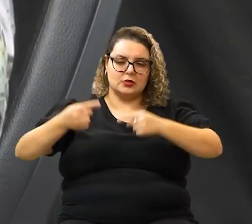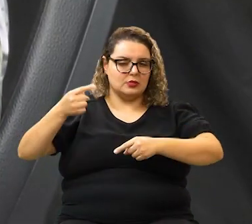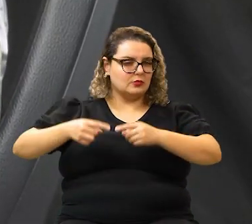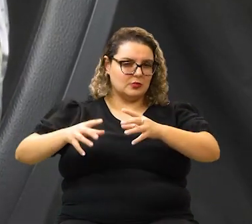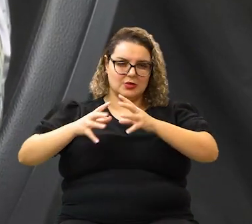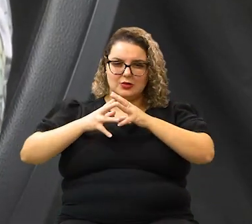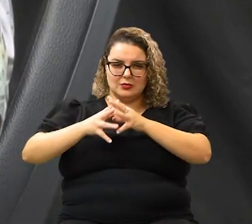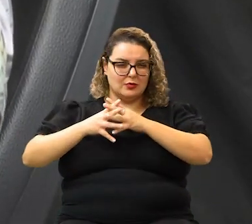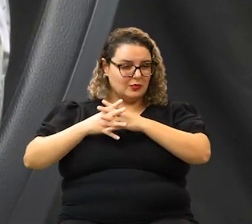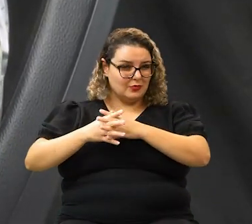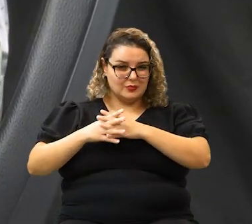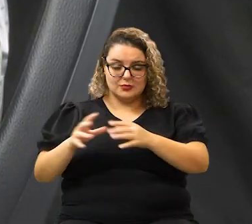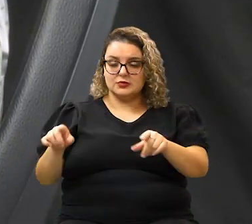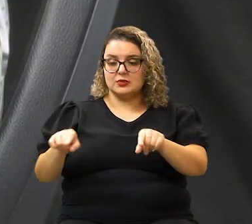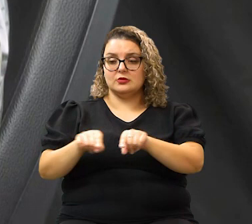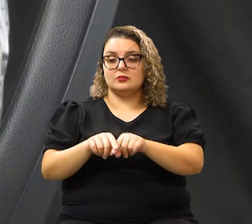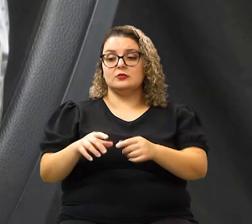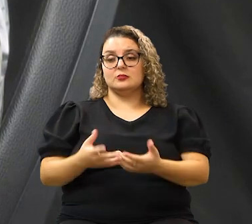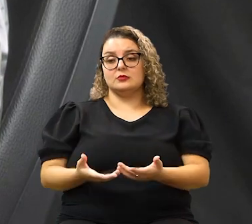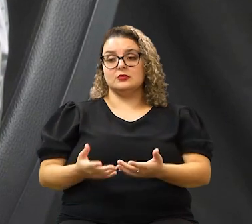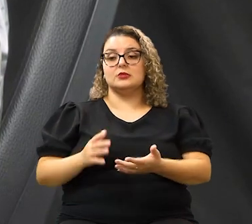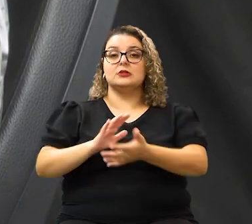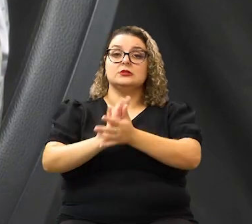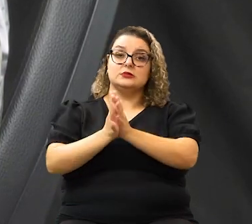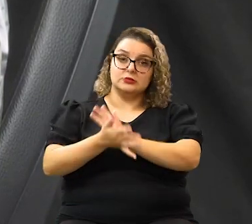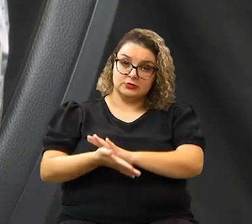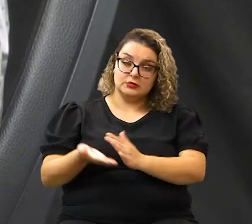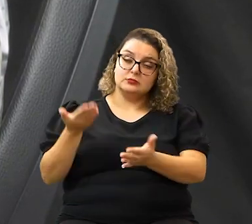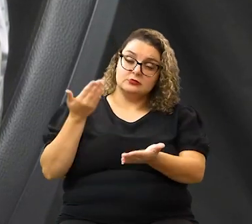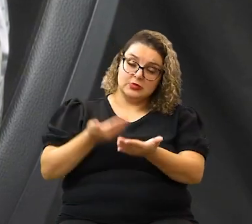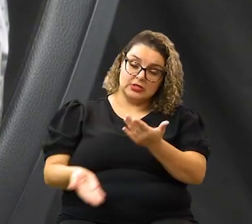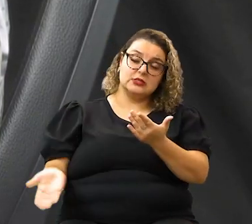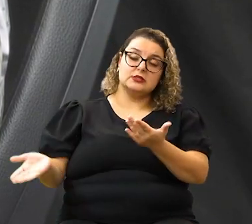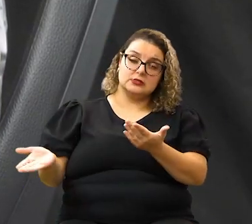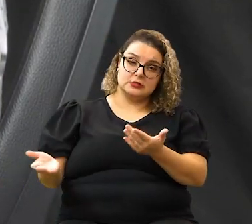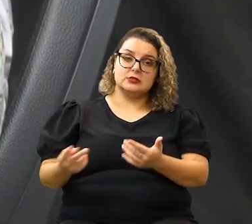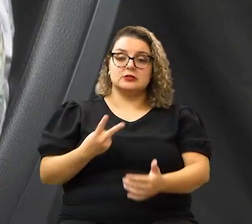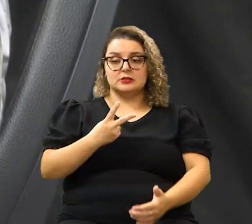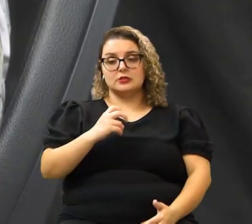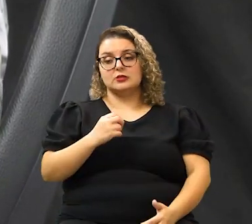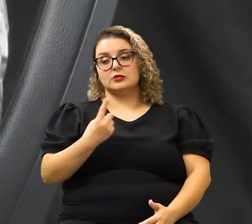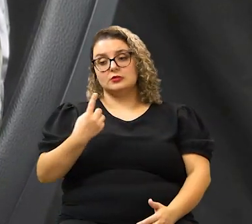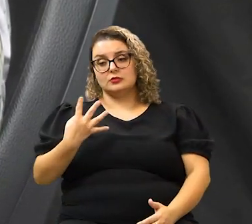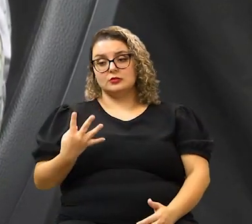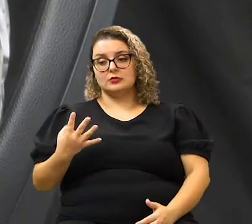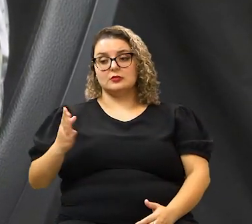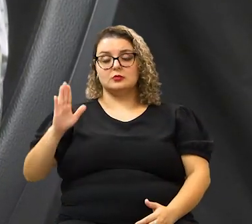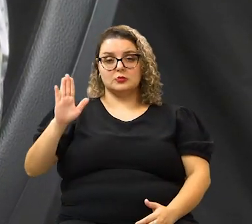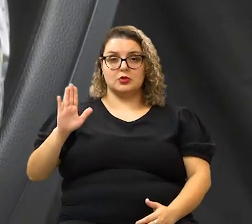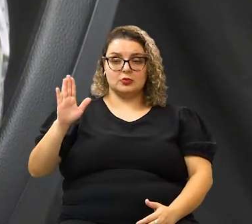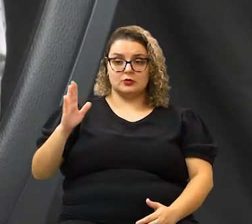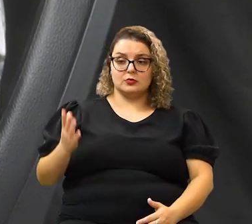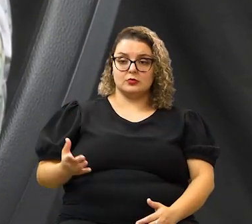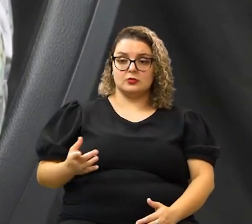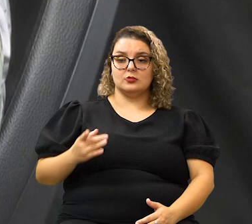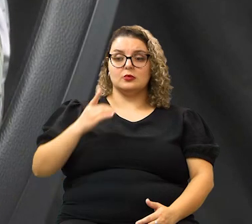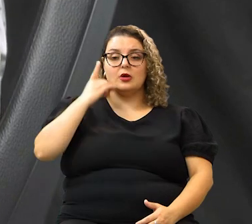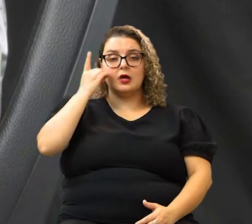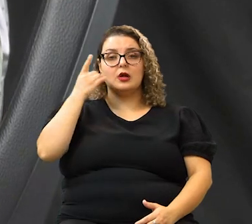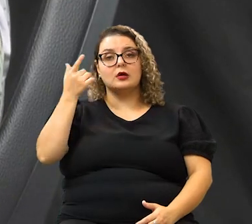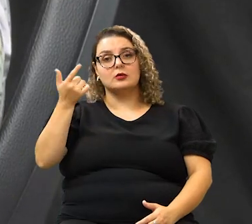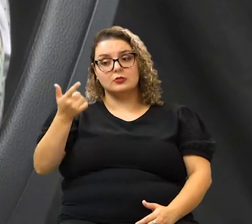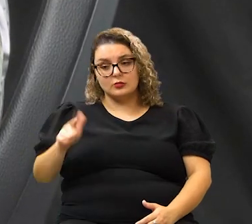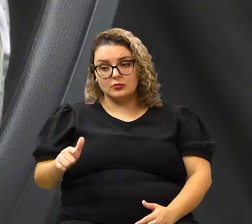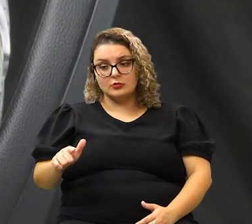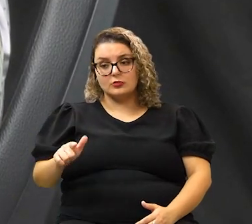E derrotas. Em 2014, eu saio candidata a deputada de novo. Federal